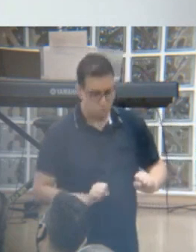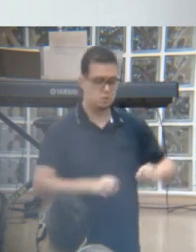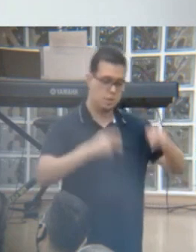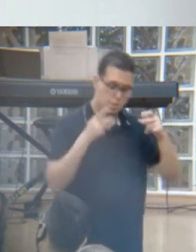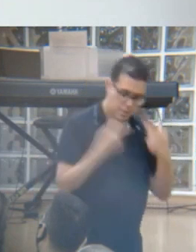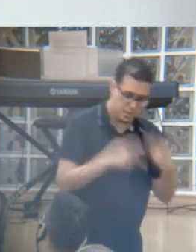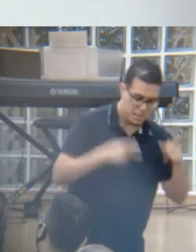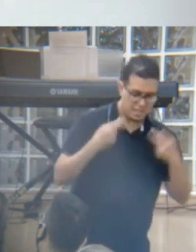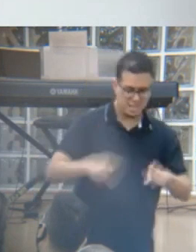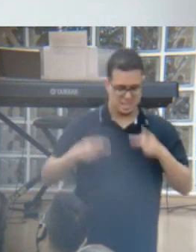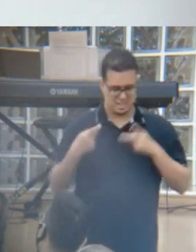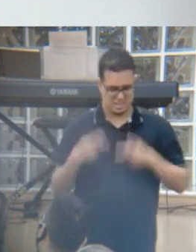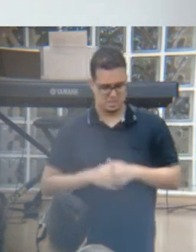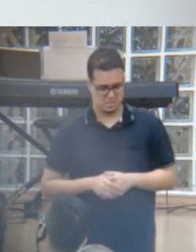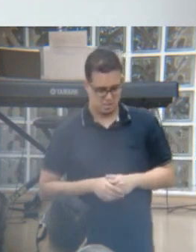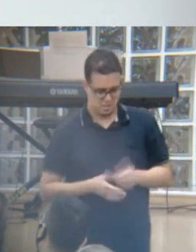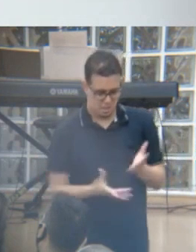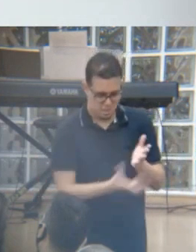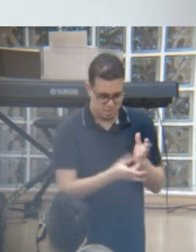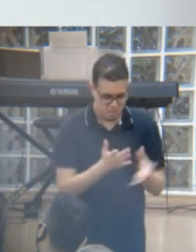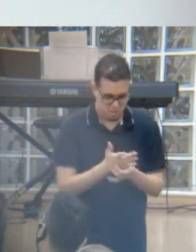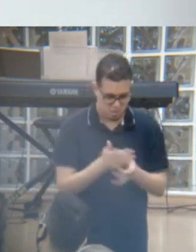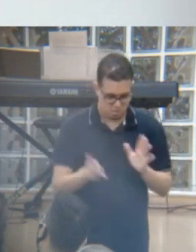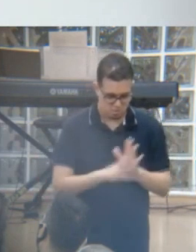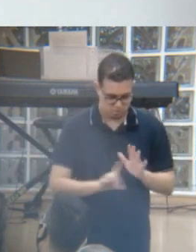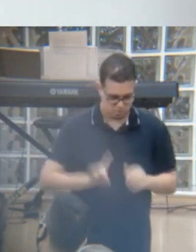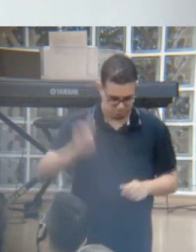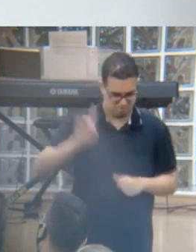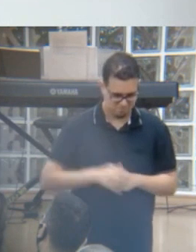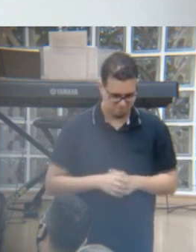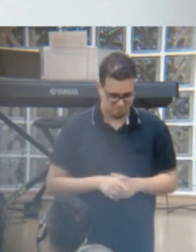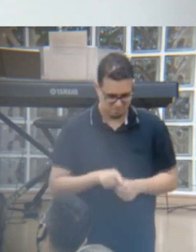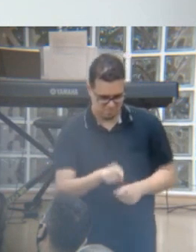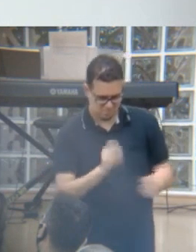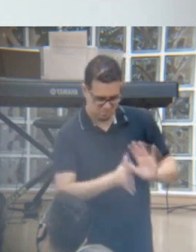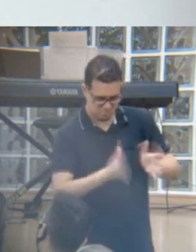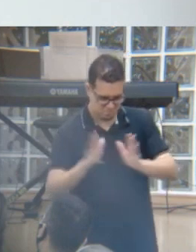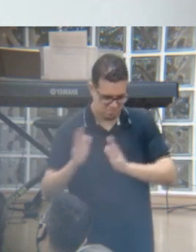onde quer que você esteja. Hoje, então,